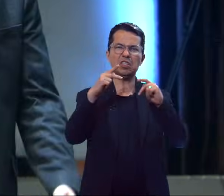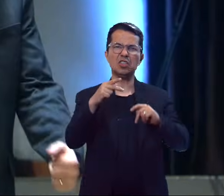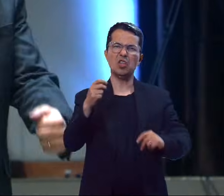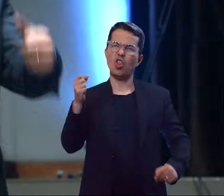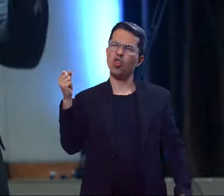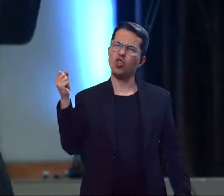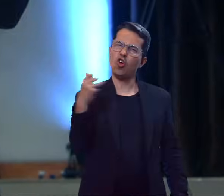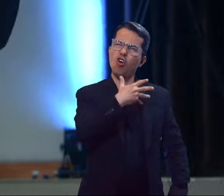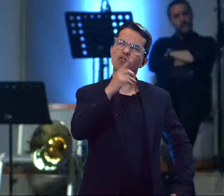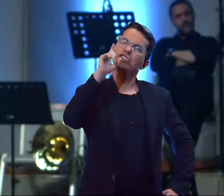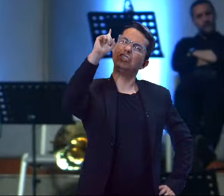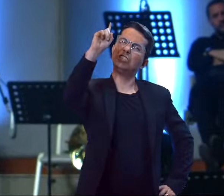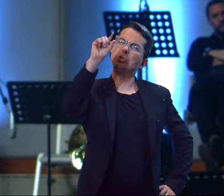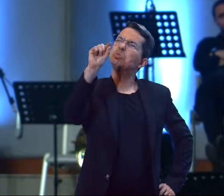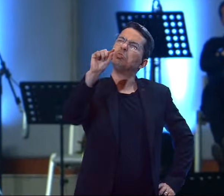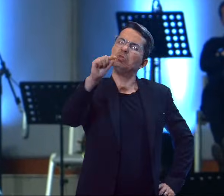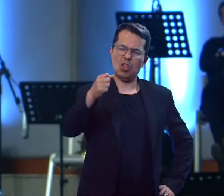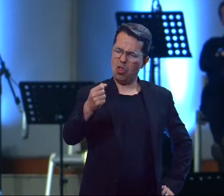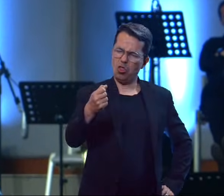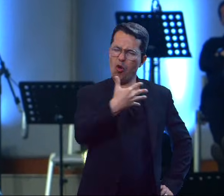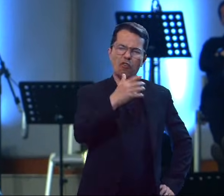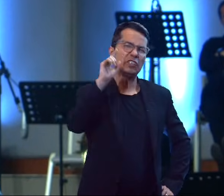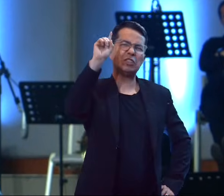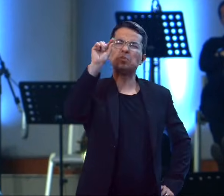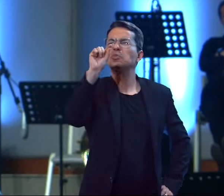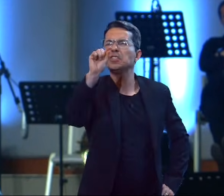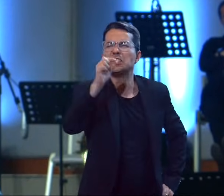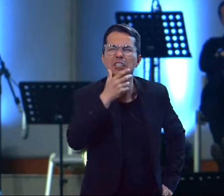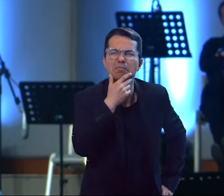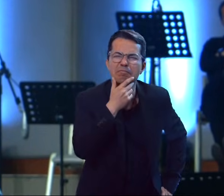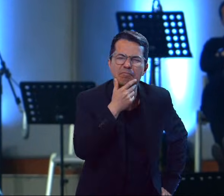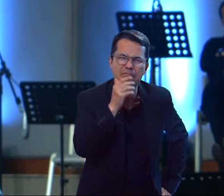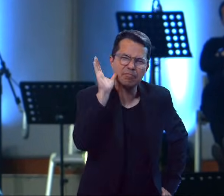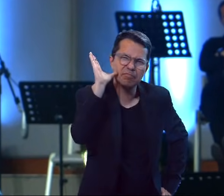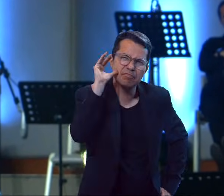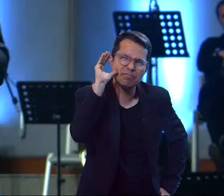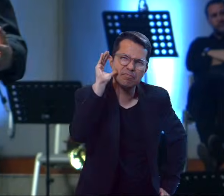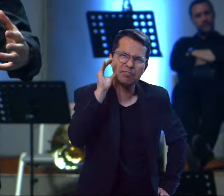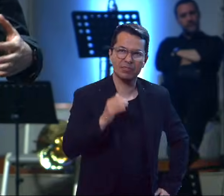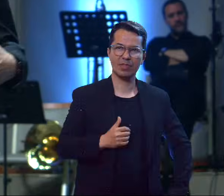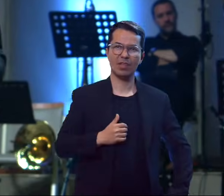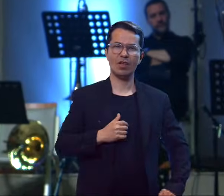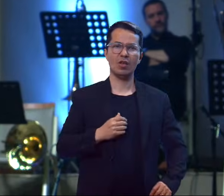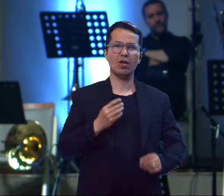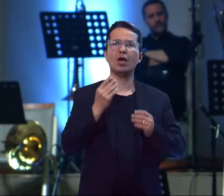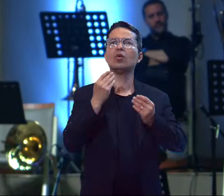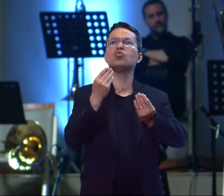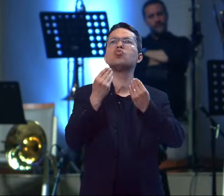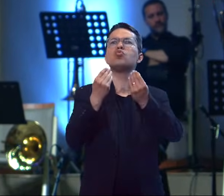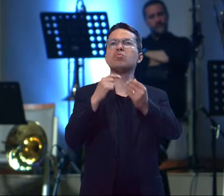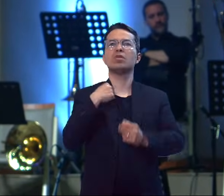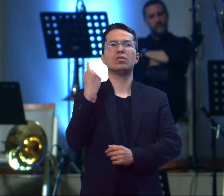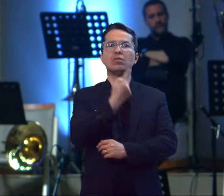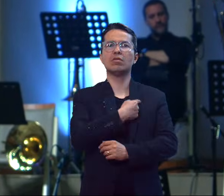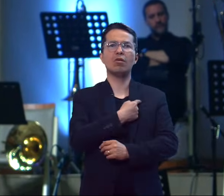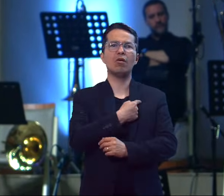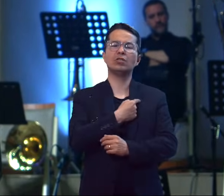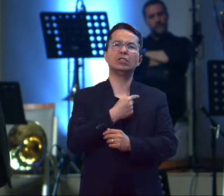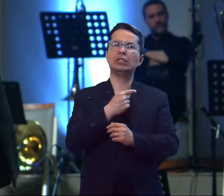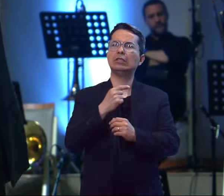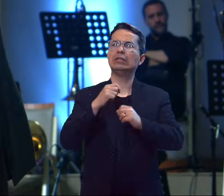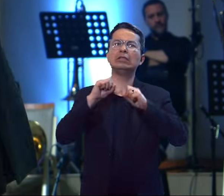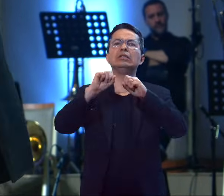o que é esse novo que a gente vai viver ano que vem? Como que a gente vai levar a igreja a buscar esse novo